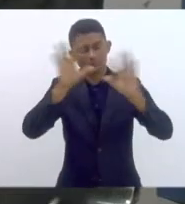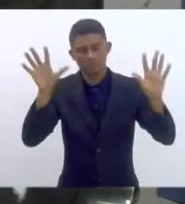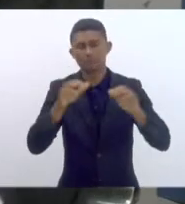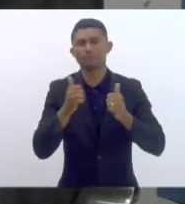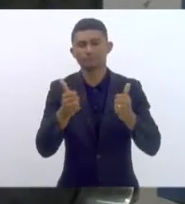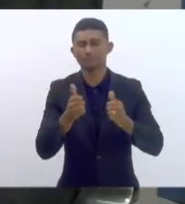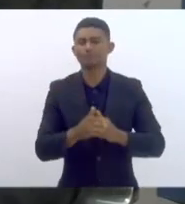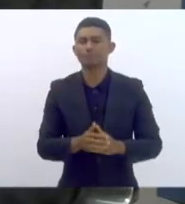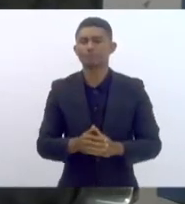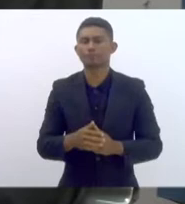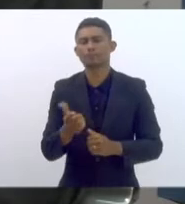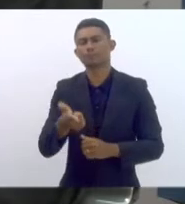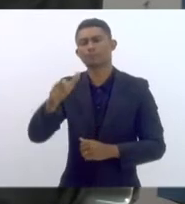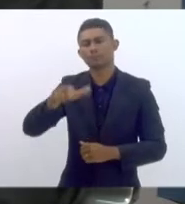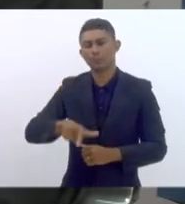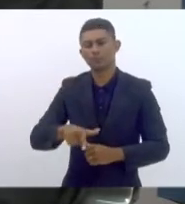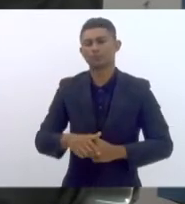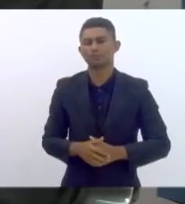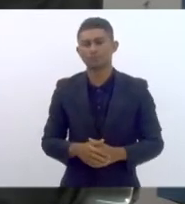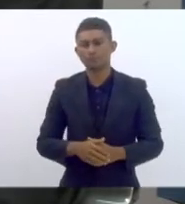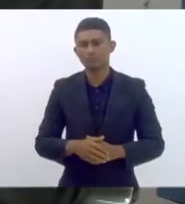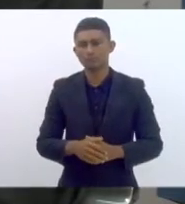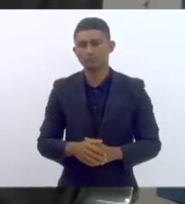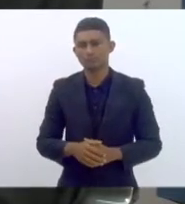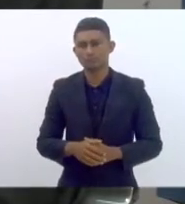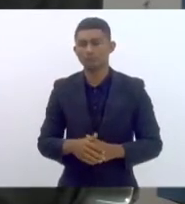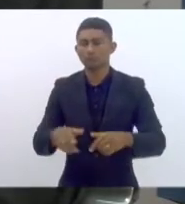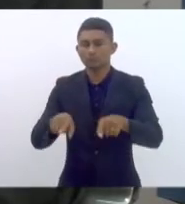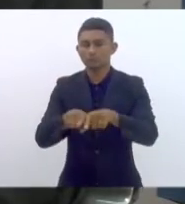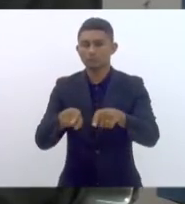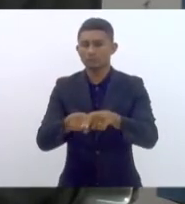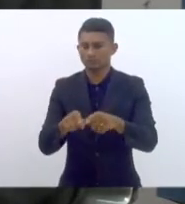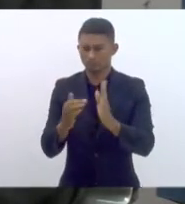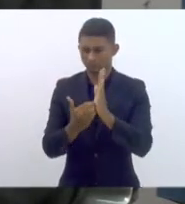O Diana, só para não ter dúvida,